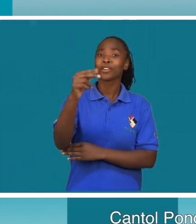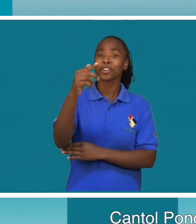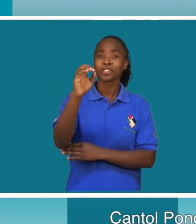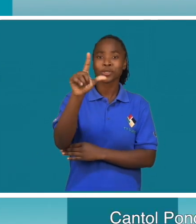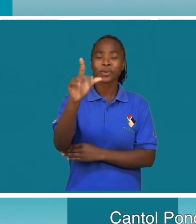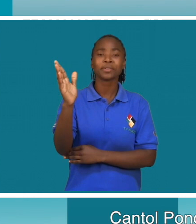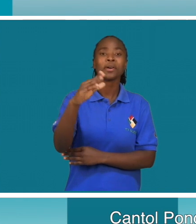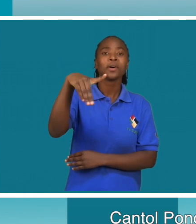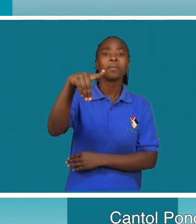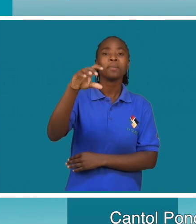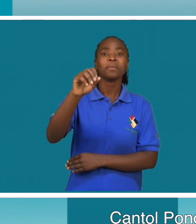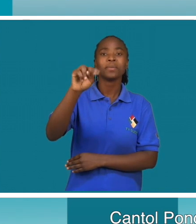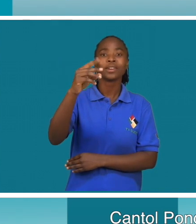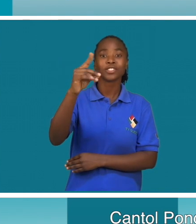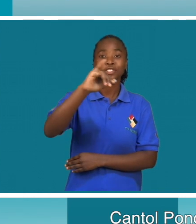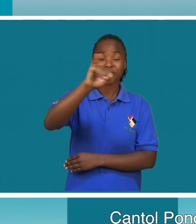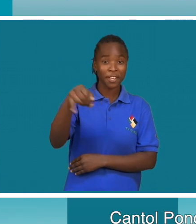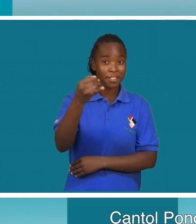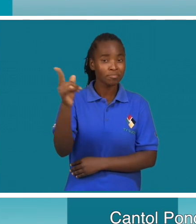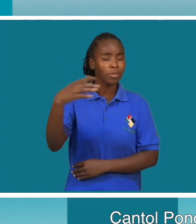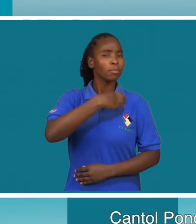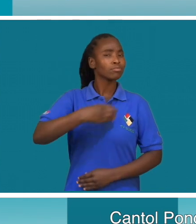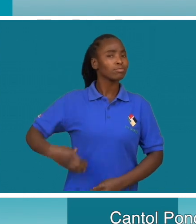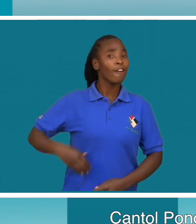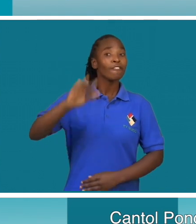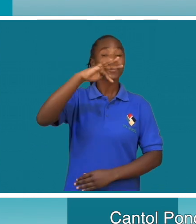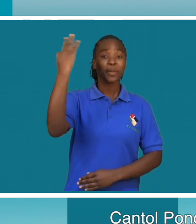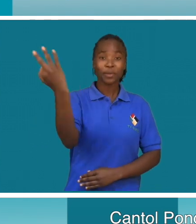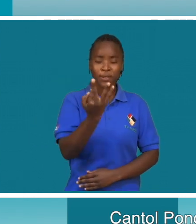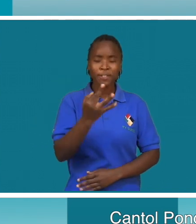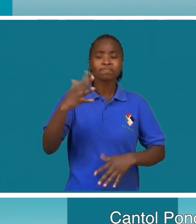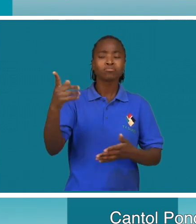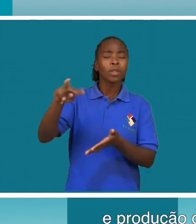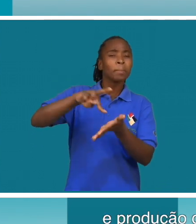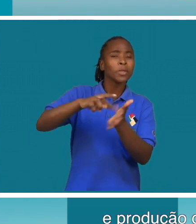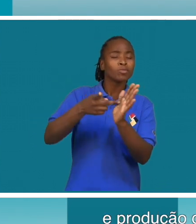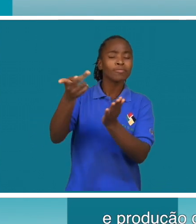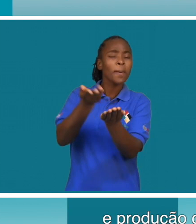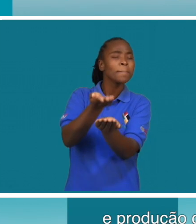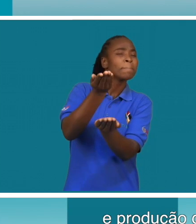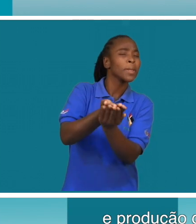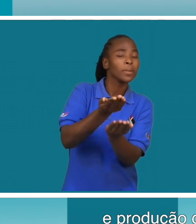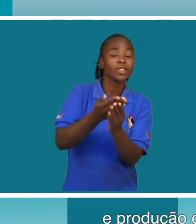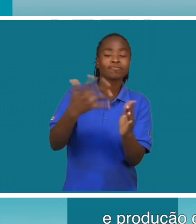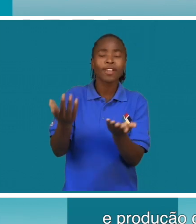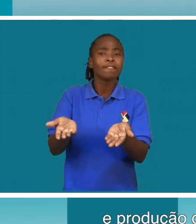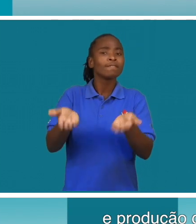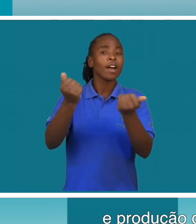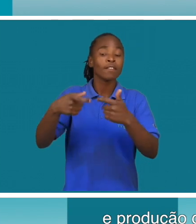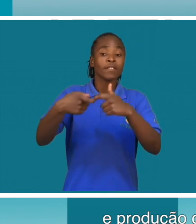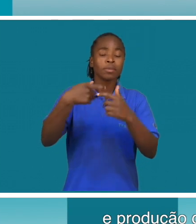presidente do FAMOD, propõe o mapeamento das pessoas com deficiência e produção de dados